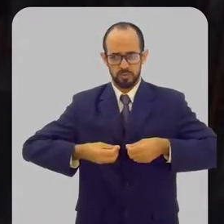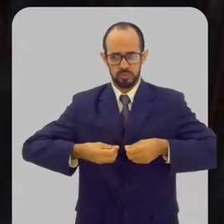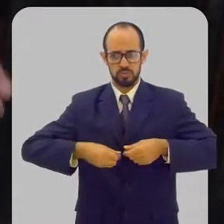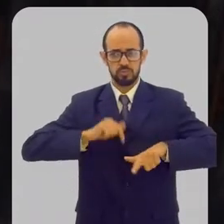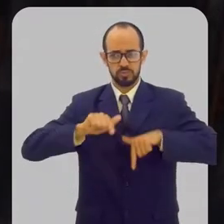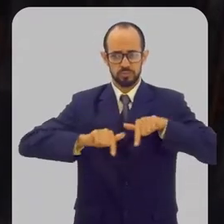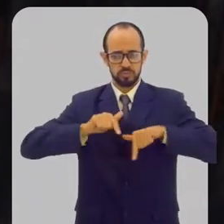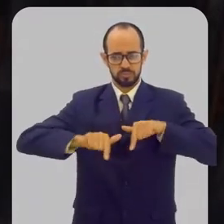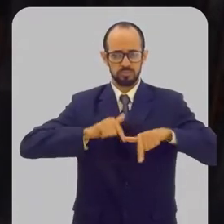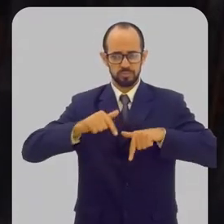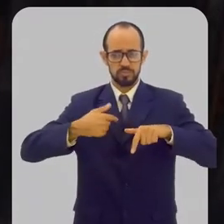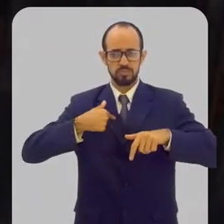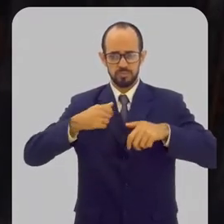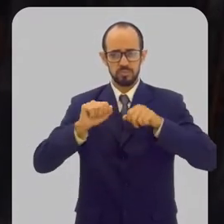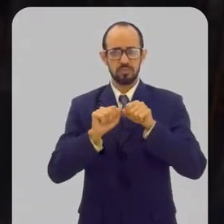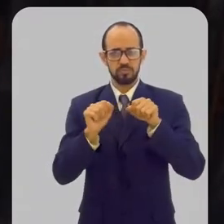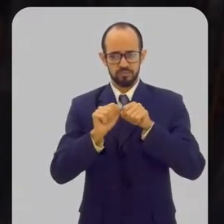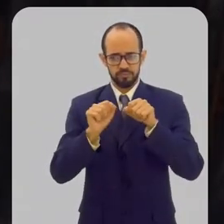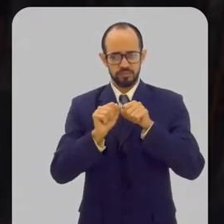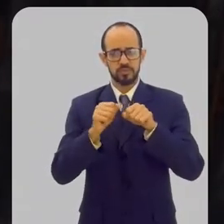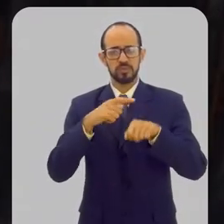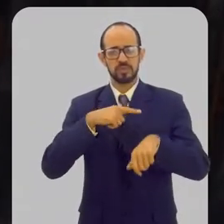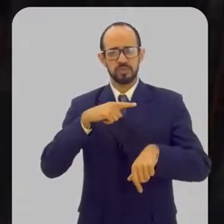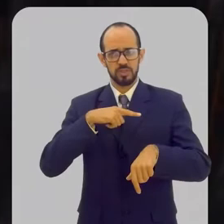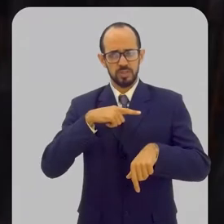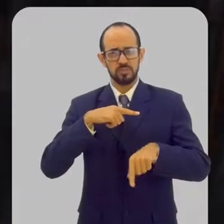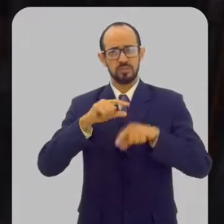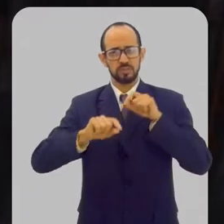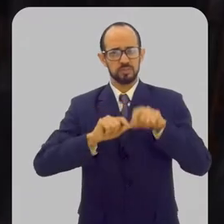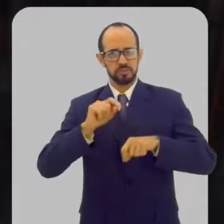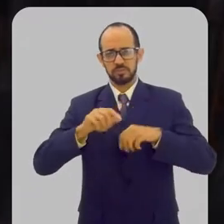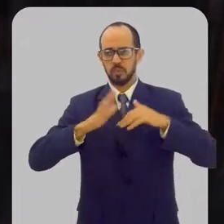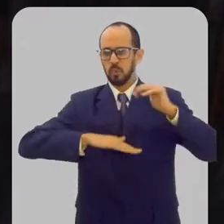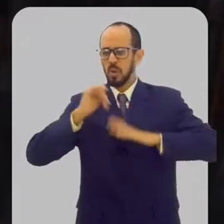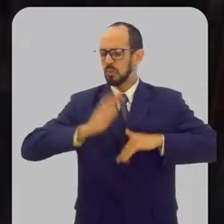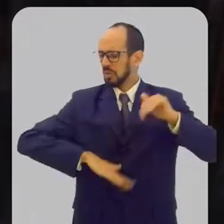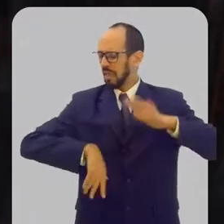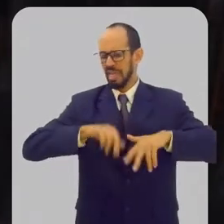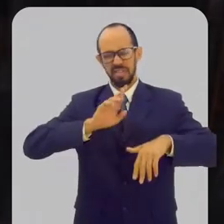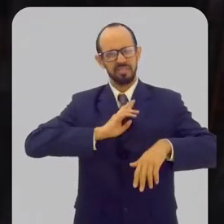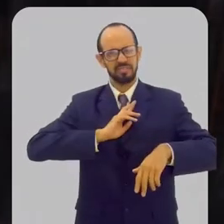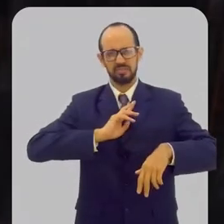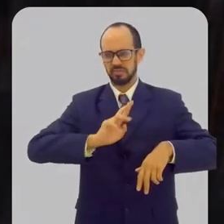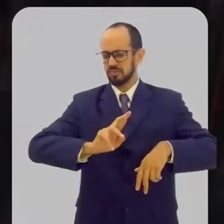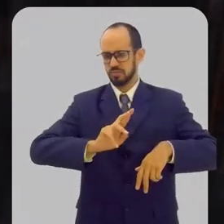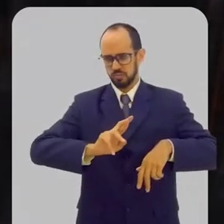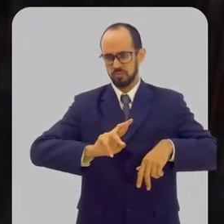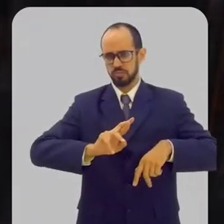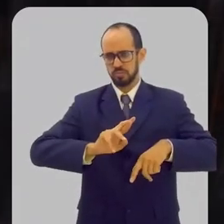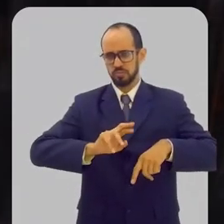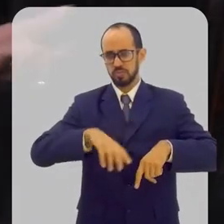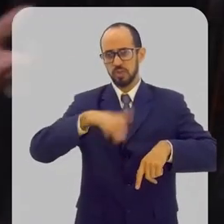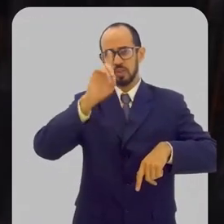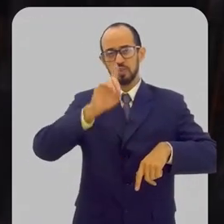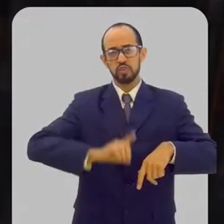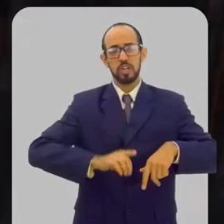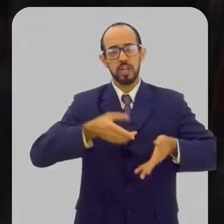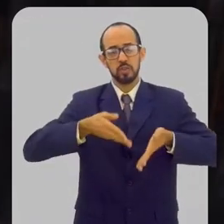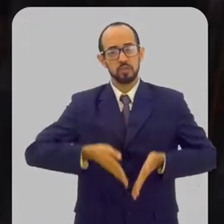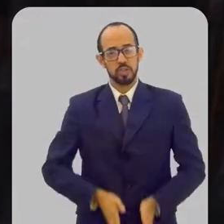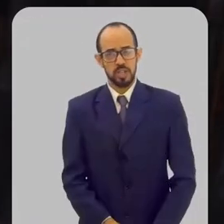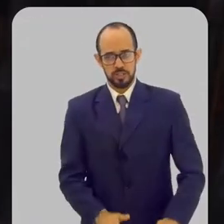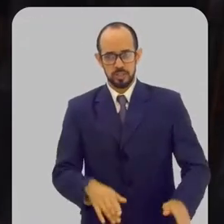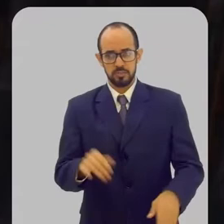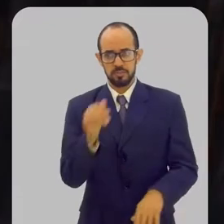todos os trabalhos que eu fiz, que envolveram, né, seja qualquer religião, o direito de nascer, por